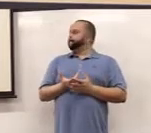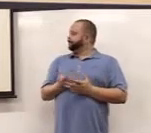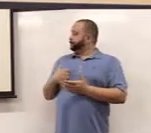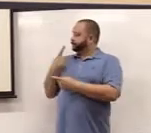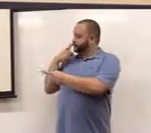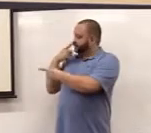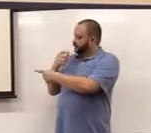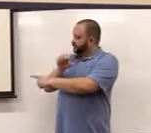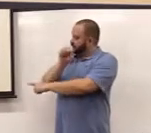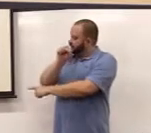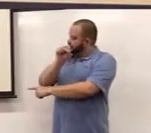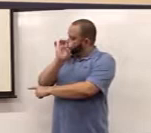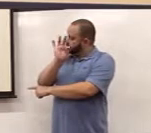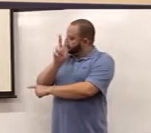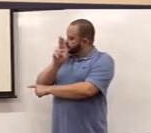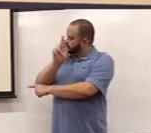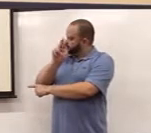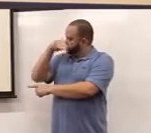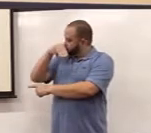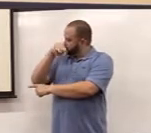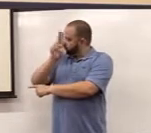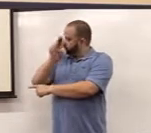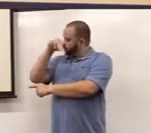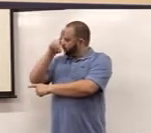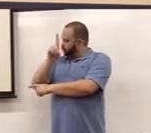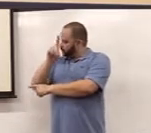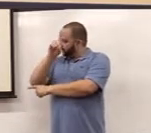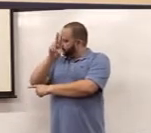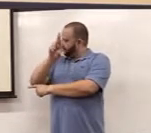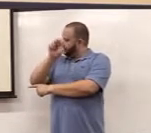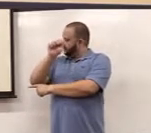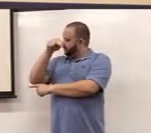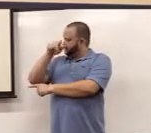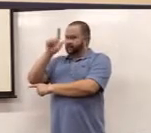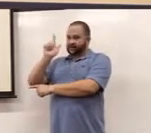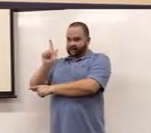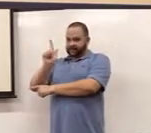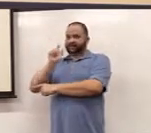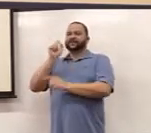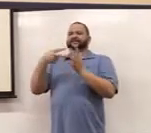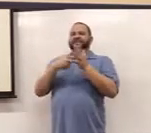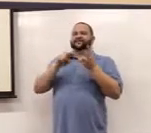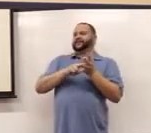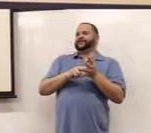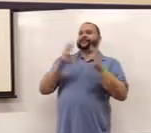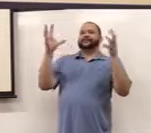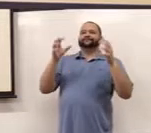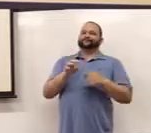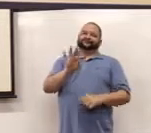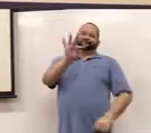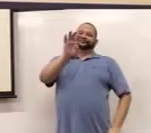esse aqui, o Sturm und Drang, que quer dizer tempestade e ímpeto. Como assim? Nesse